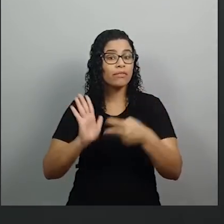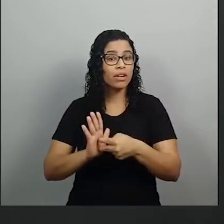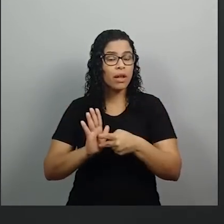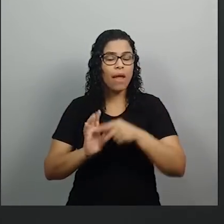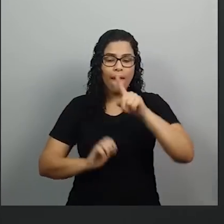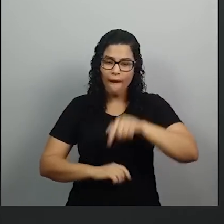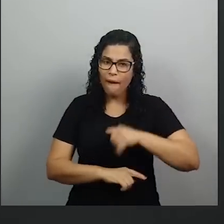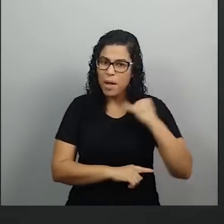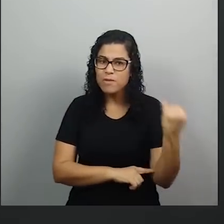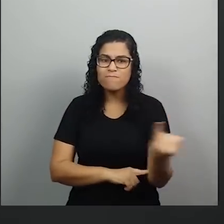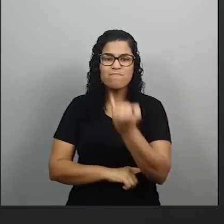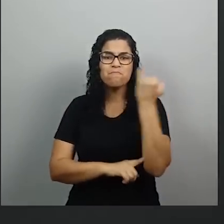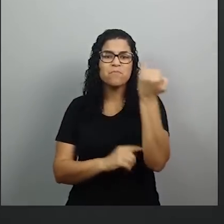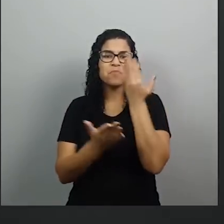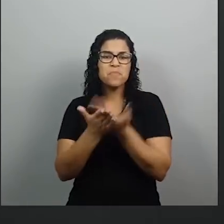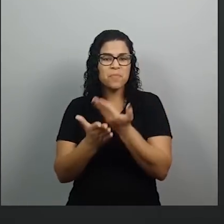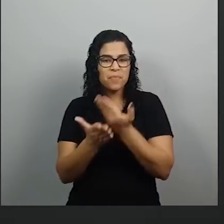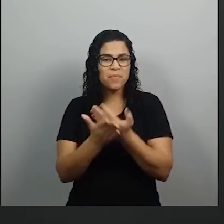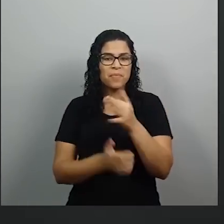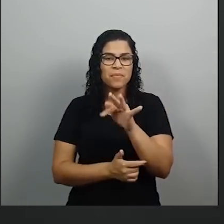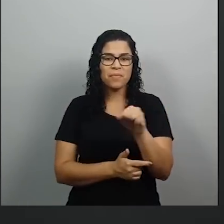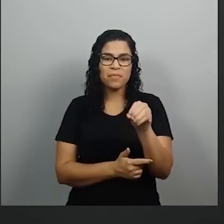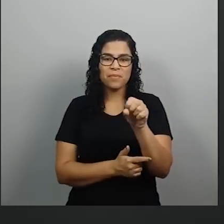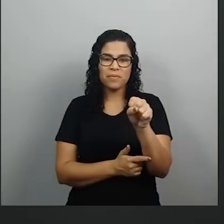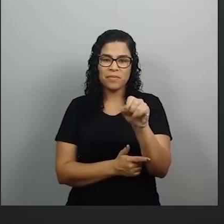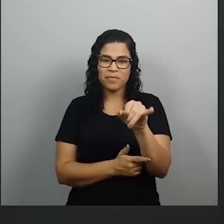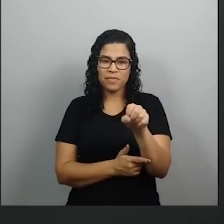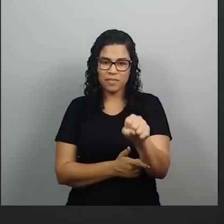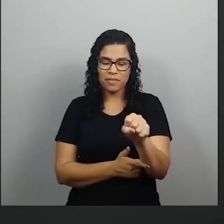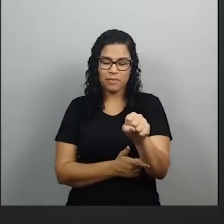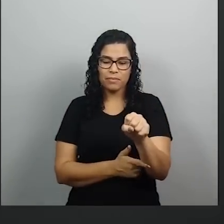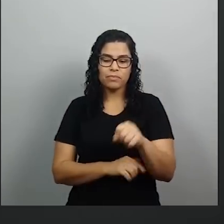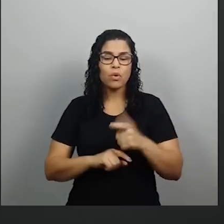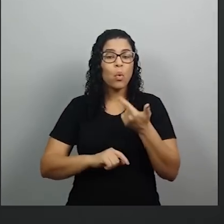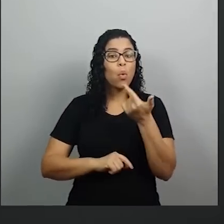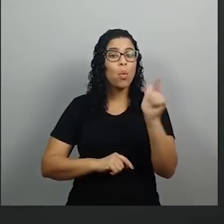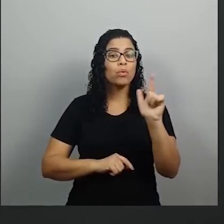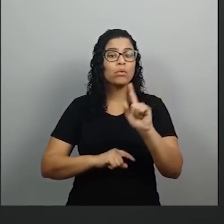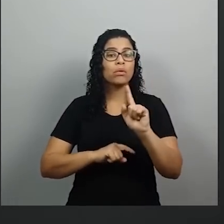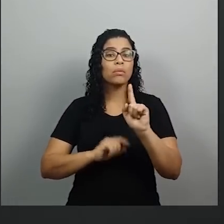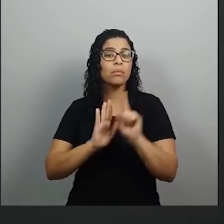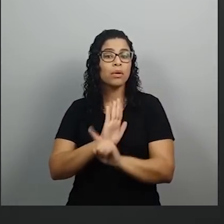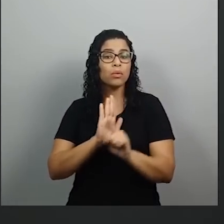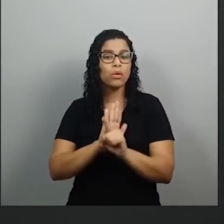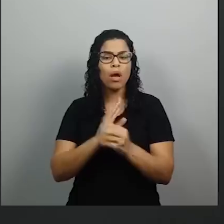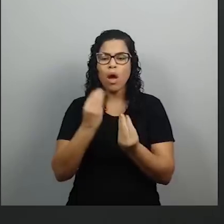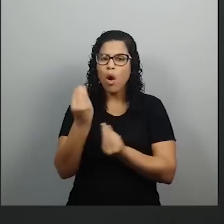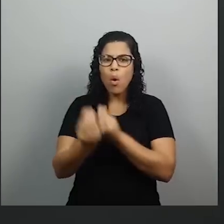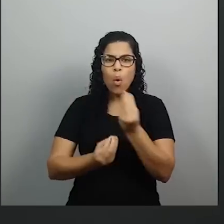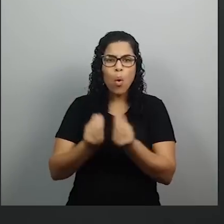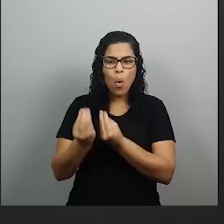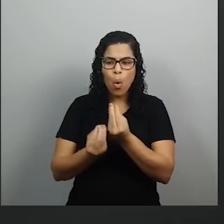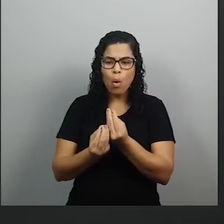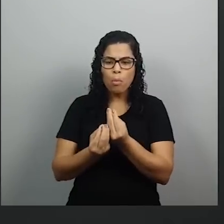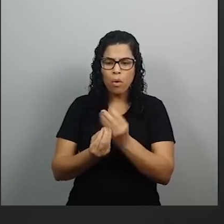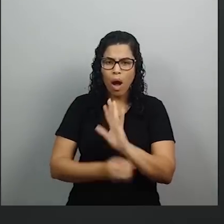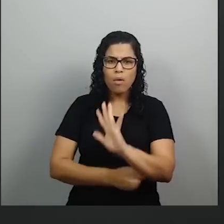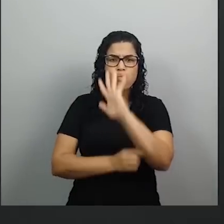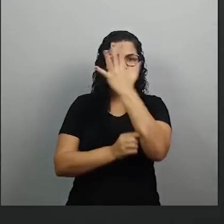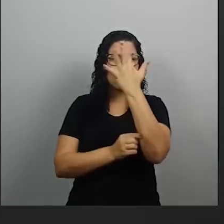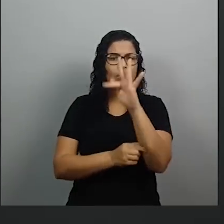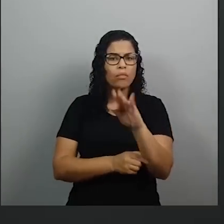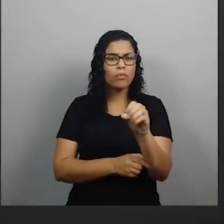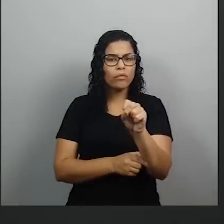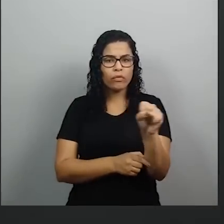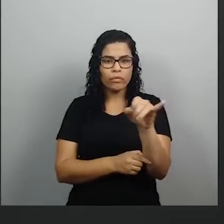que é importante estudá-los. E aí vem outra pergunta. Como que se formam fósseis? Por quê? Você agora